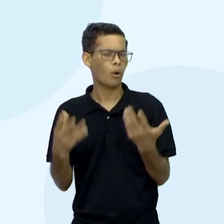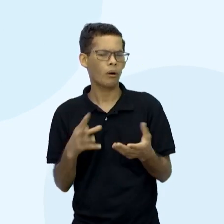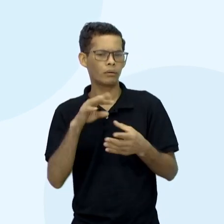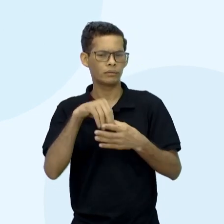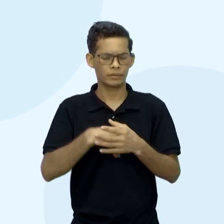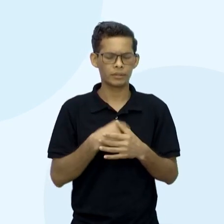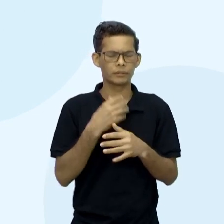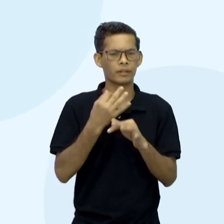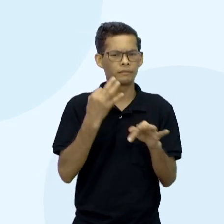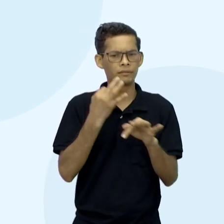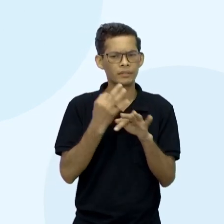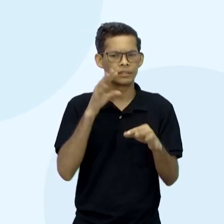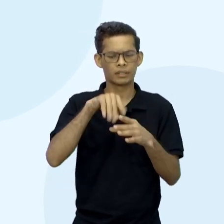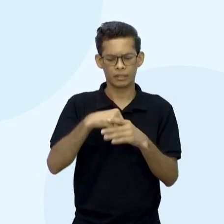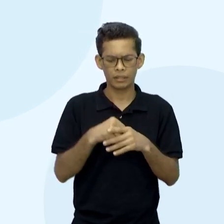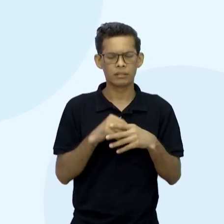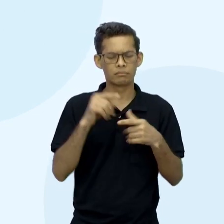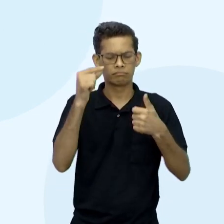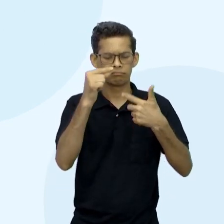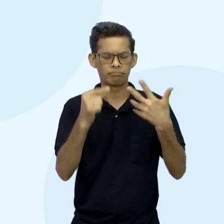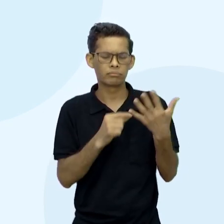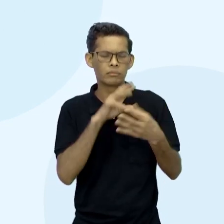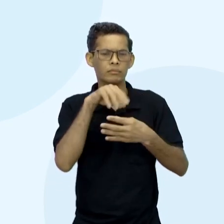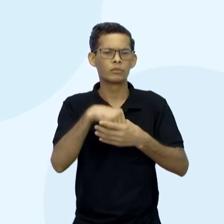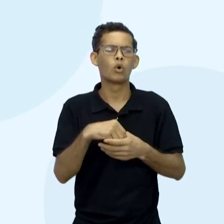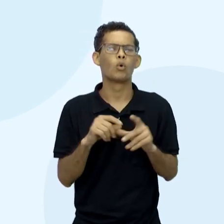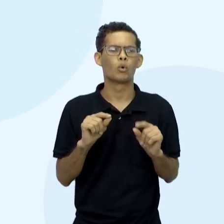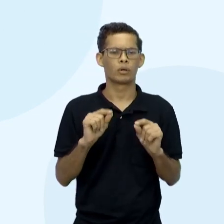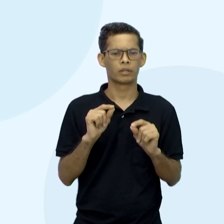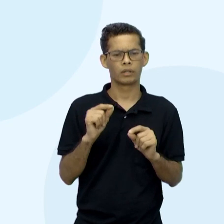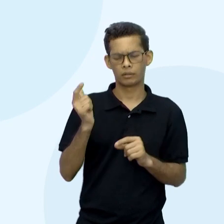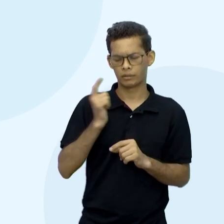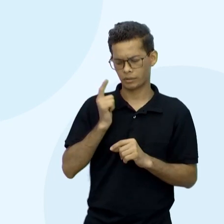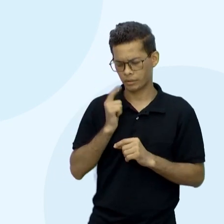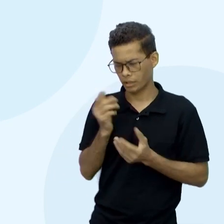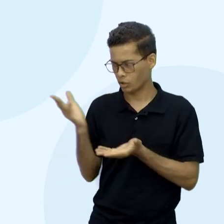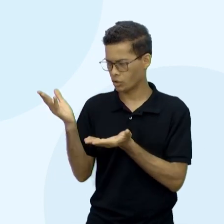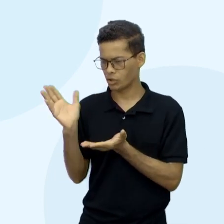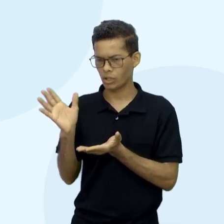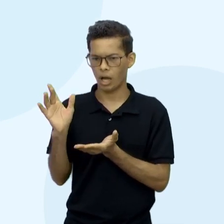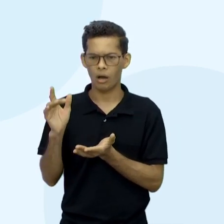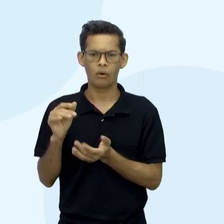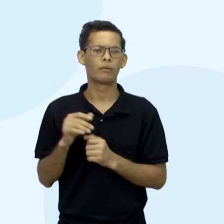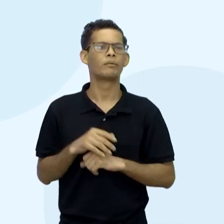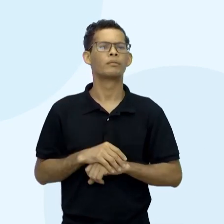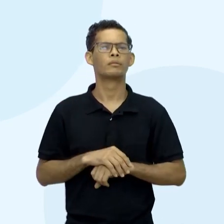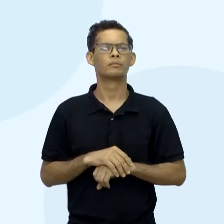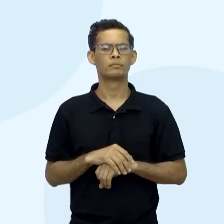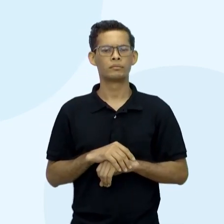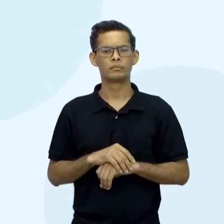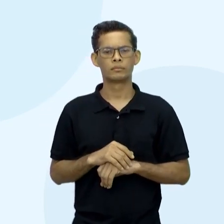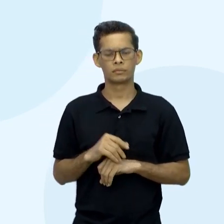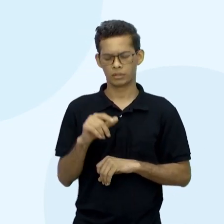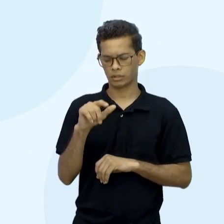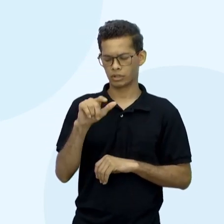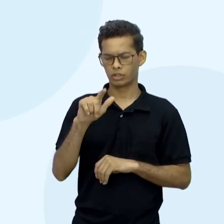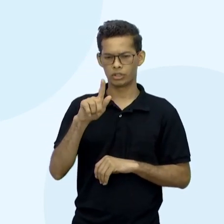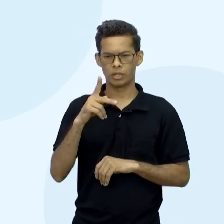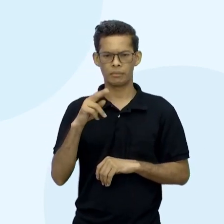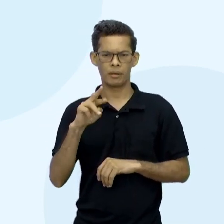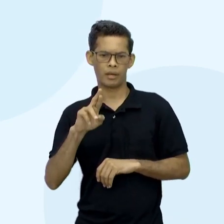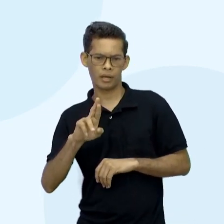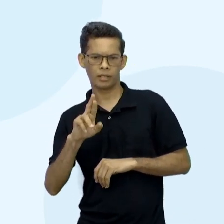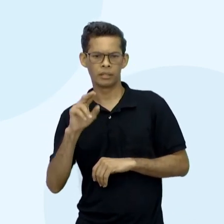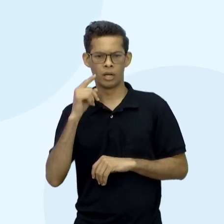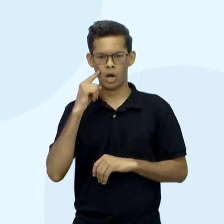interação com a matéria aí, que compõem esse meio. E aqui tá, ó. Tá vendo aqui, ó? Ó, o GPR é esse equipamentinho aqui, ó, que a gente vai